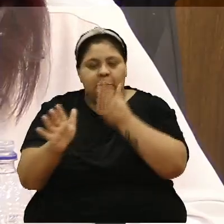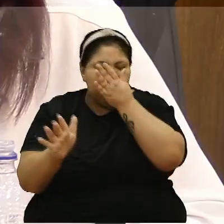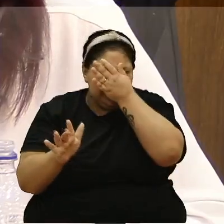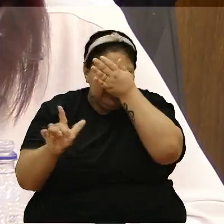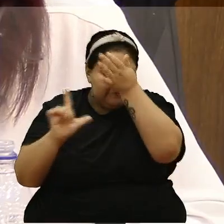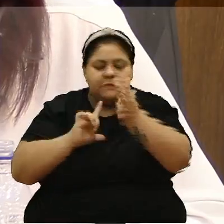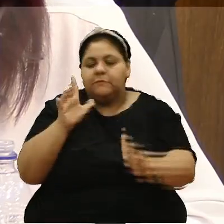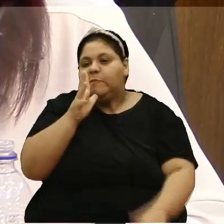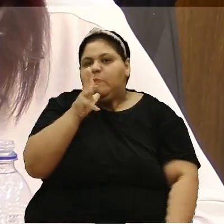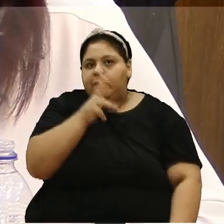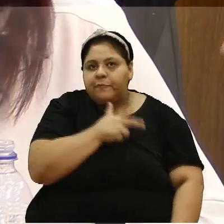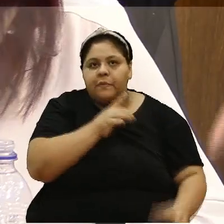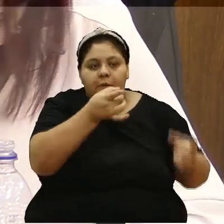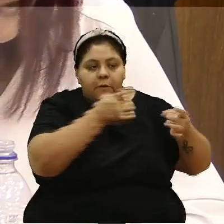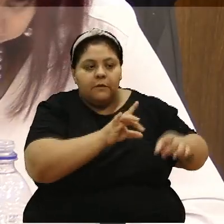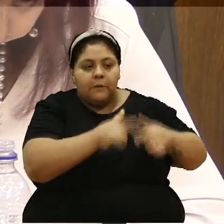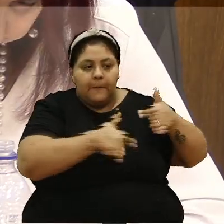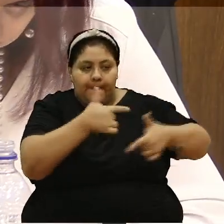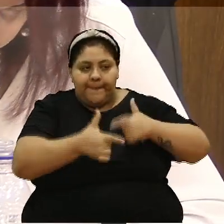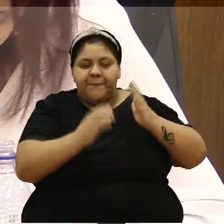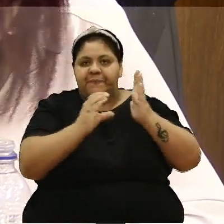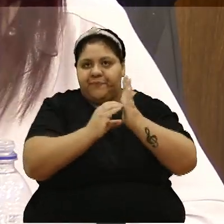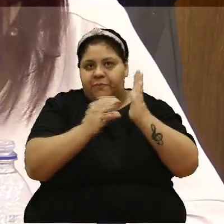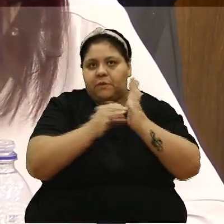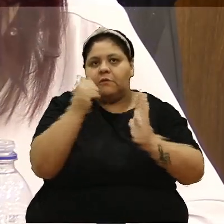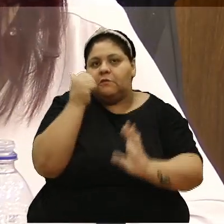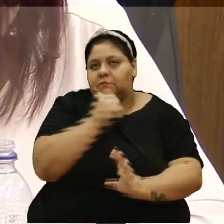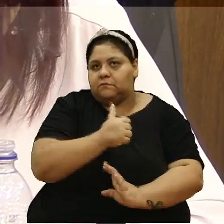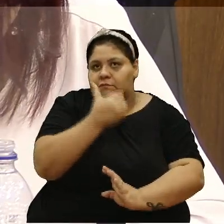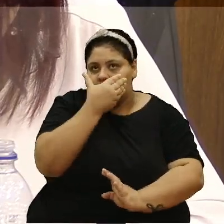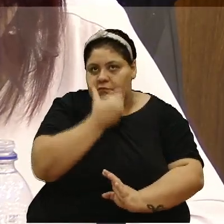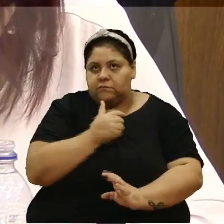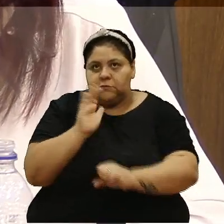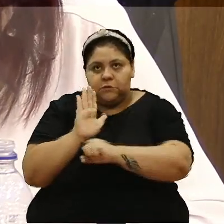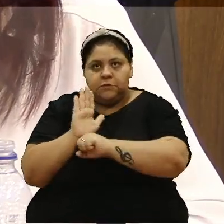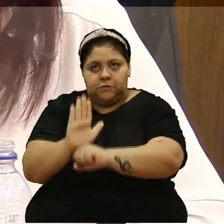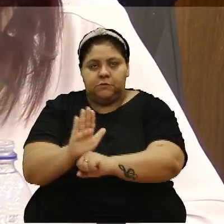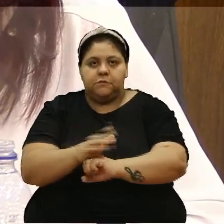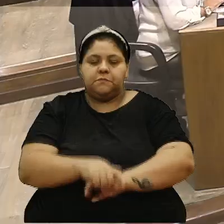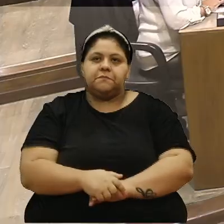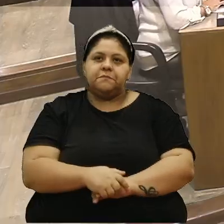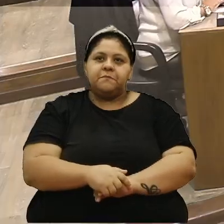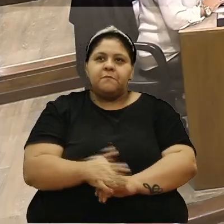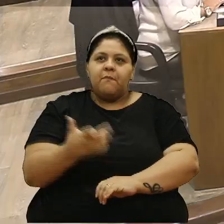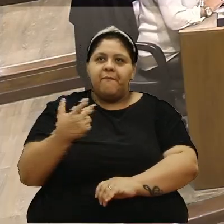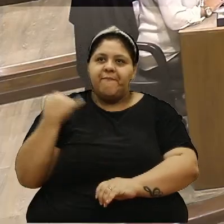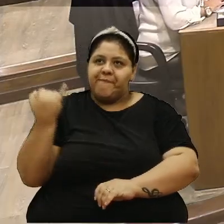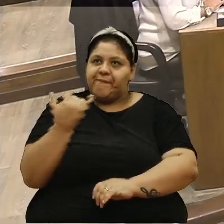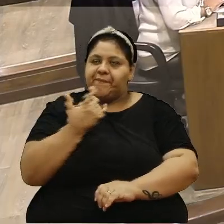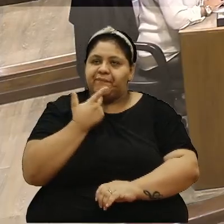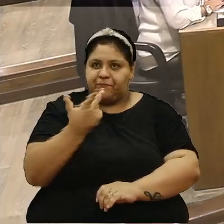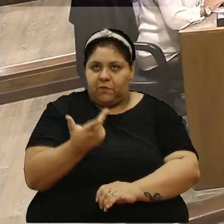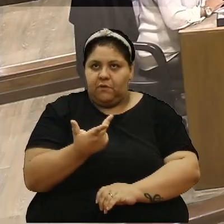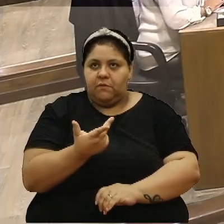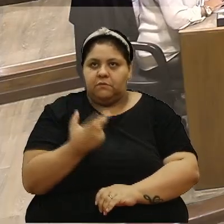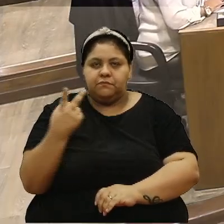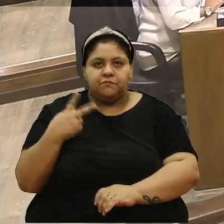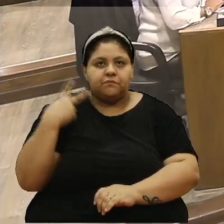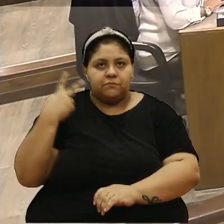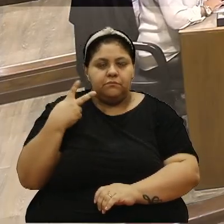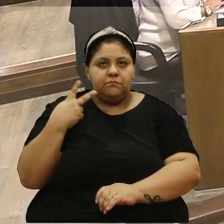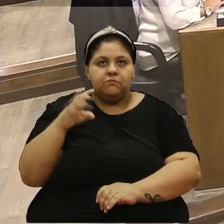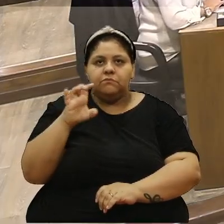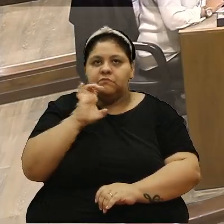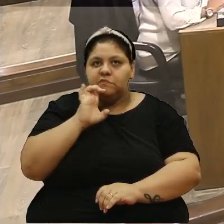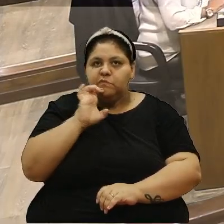está prejudicando o trabalho dos servidores e servidoras da assistência. E é importante falar, para finalizar, senhora presidente, vereadora Estela,